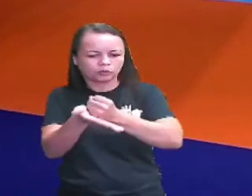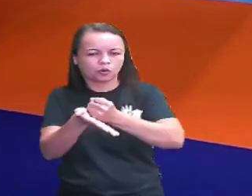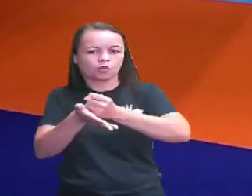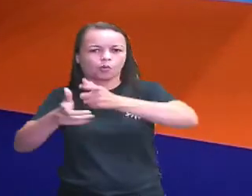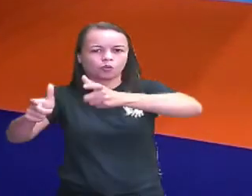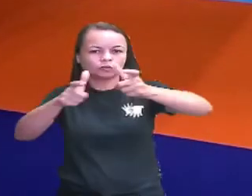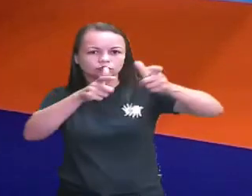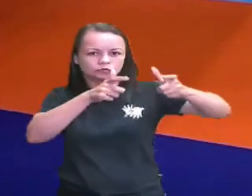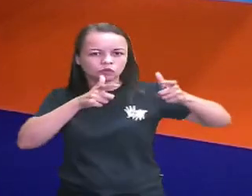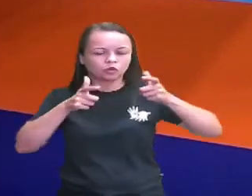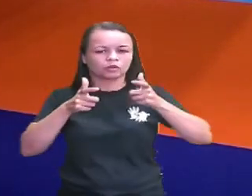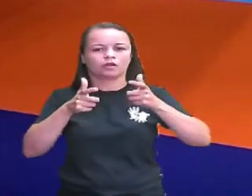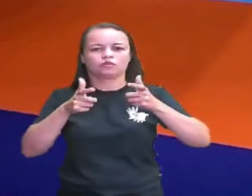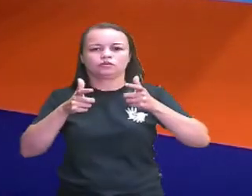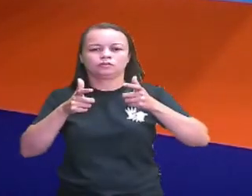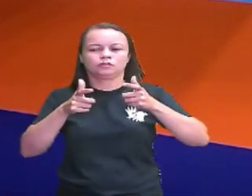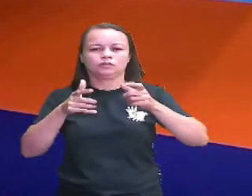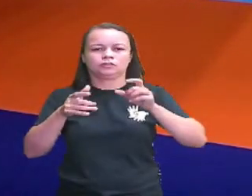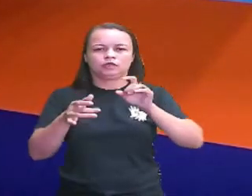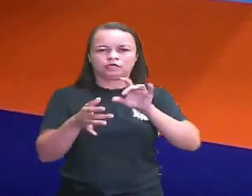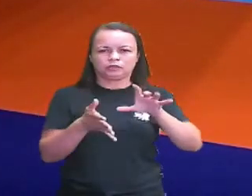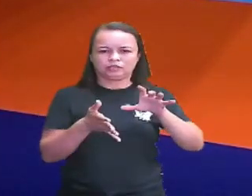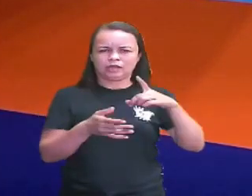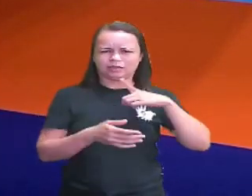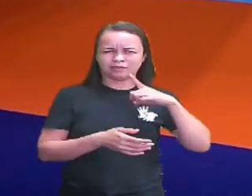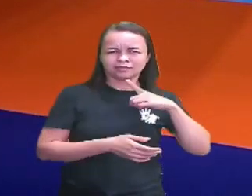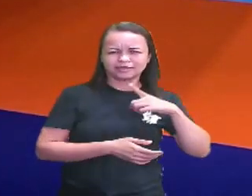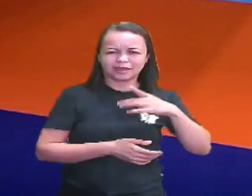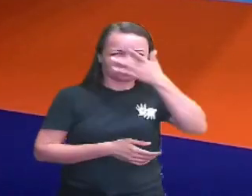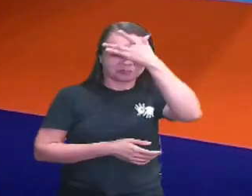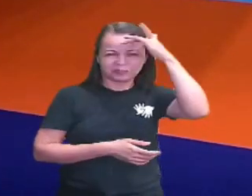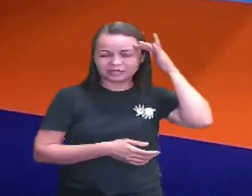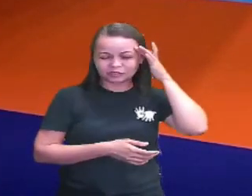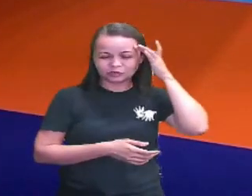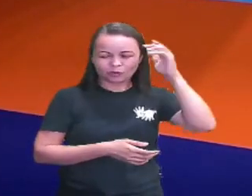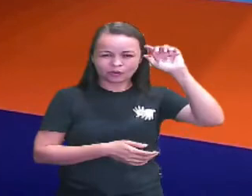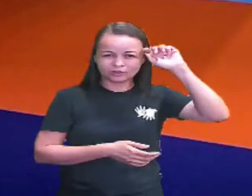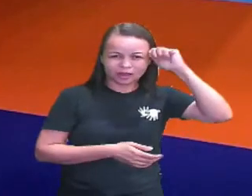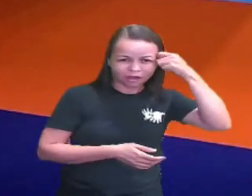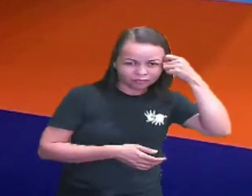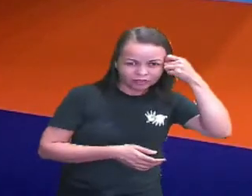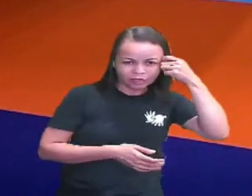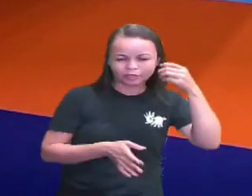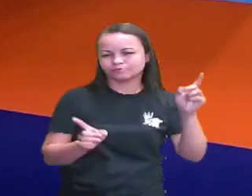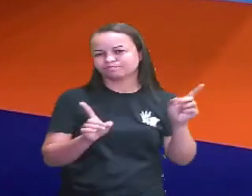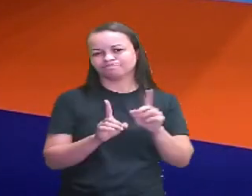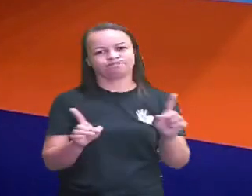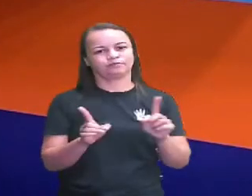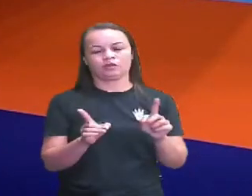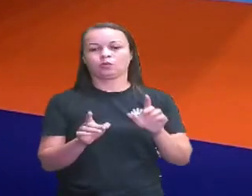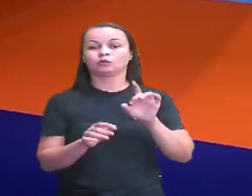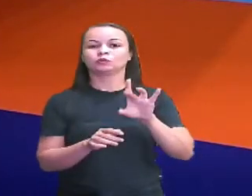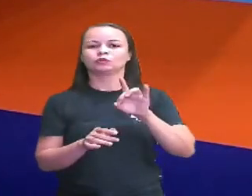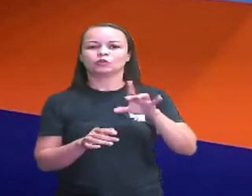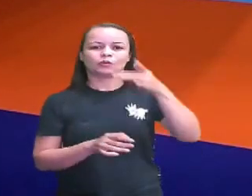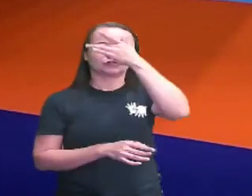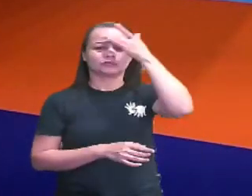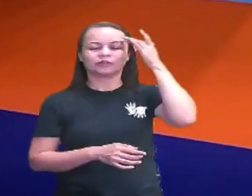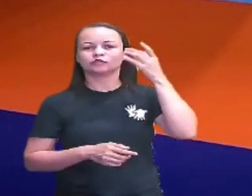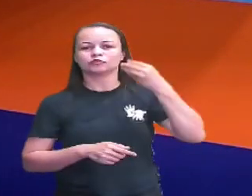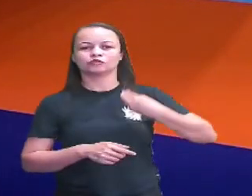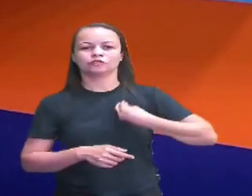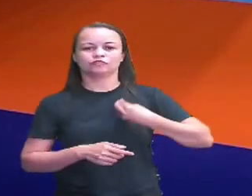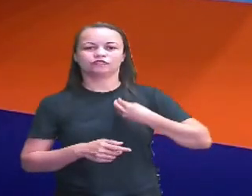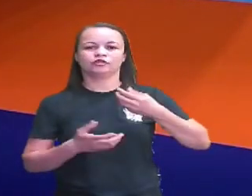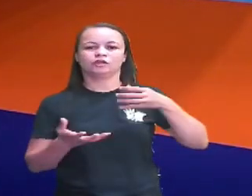africano. Só quem fez parte dessa reunião foram os europeus, as potências europeias. Né? E isso já mostra o